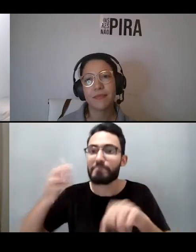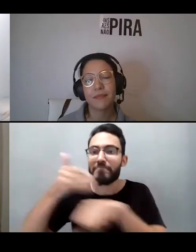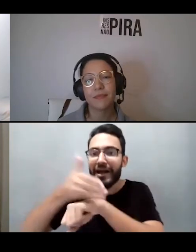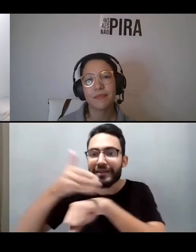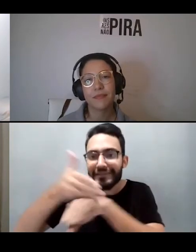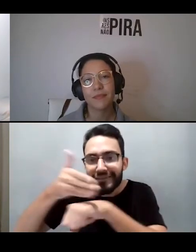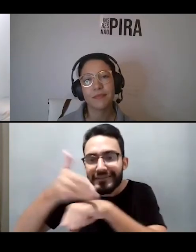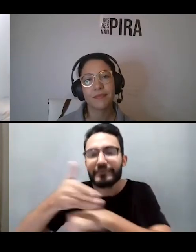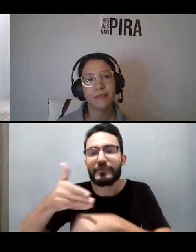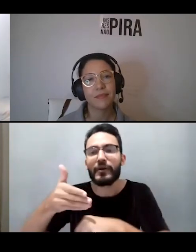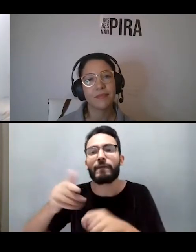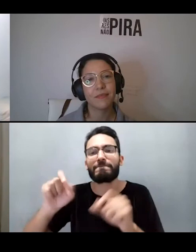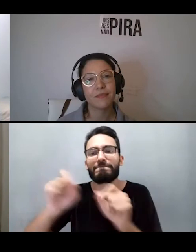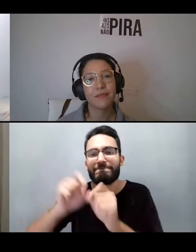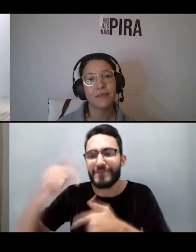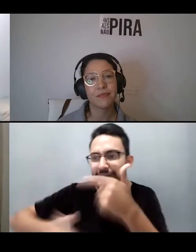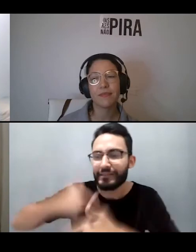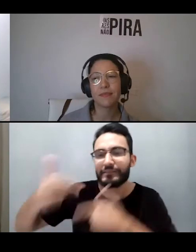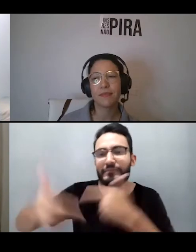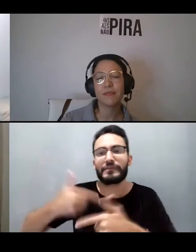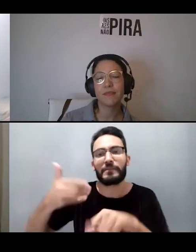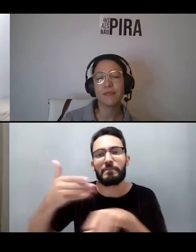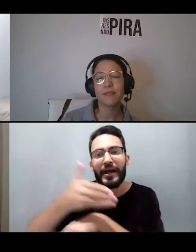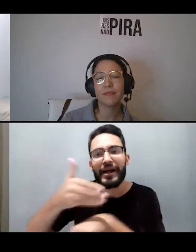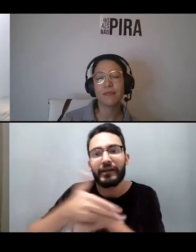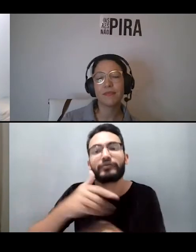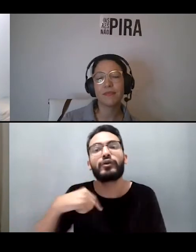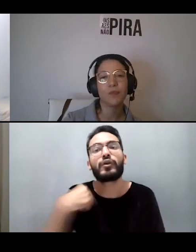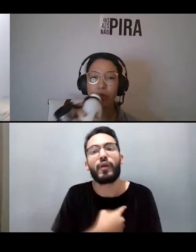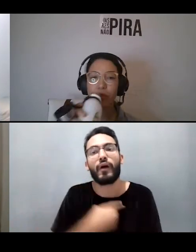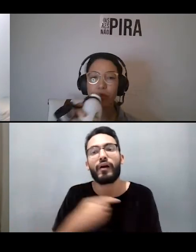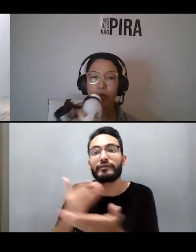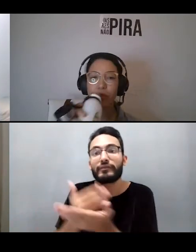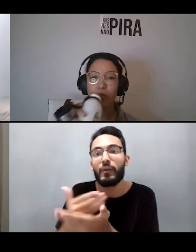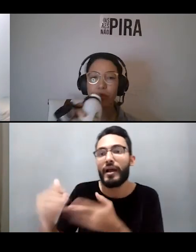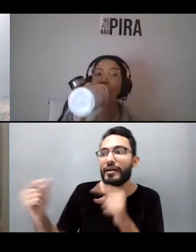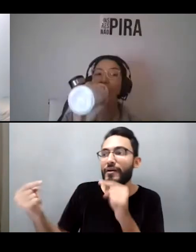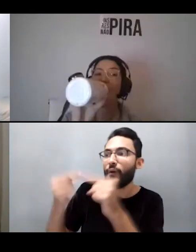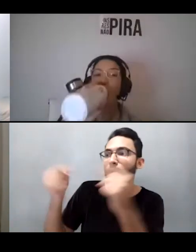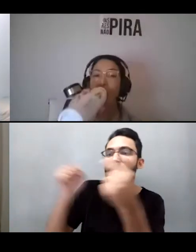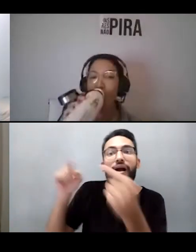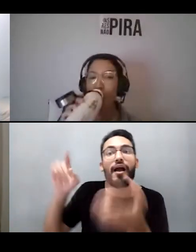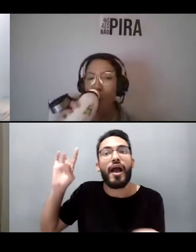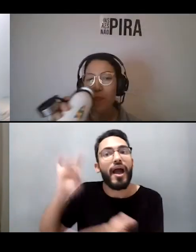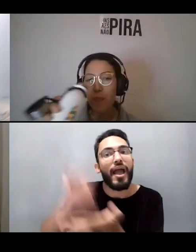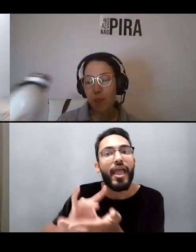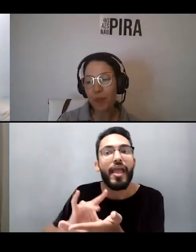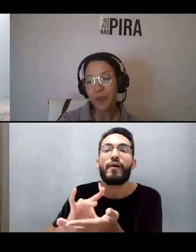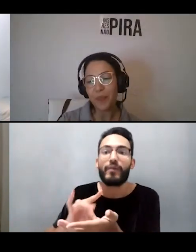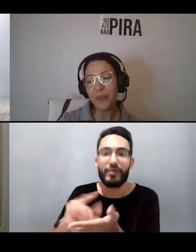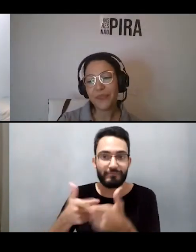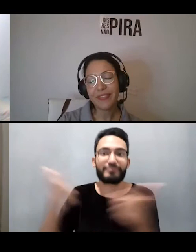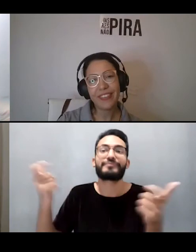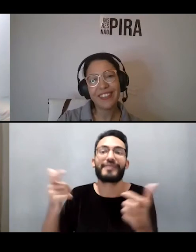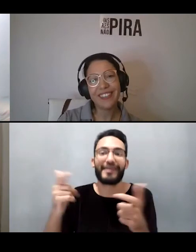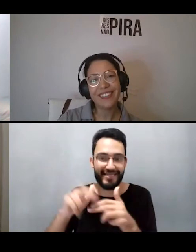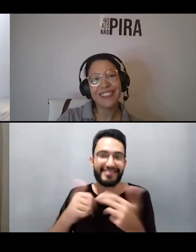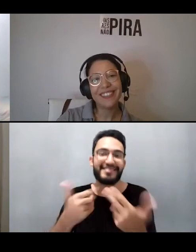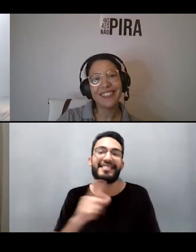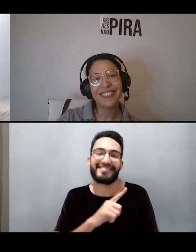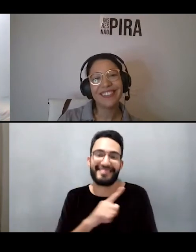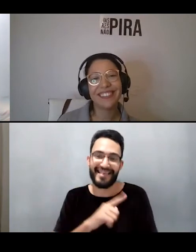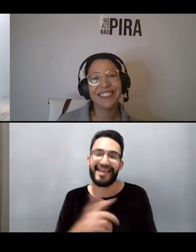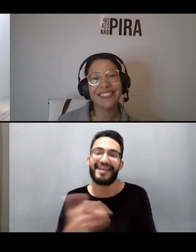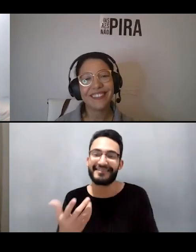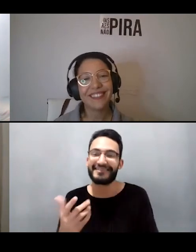participam, elas fazem parte. Isso vai criar uma conexão real, que é o que a gente tem muito aqui, né? Ficou falando aqui das minhas partners,